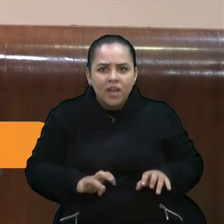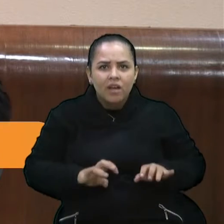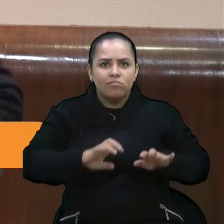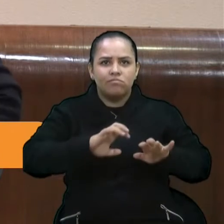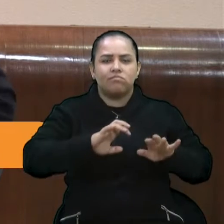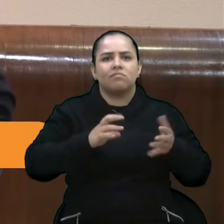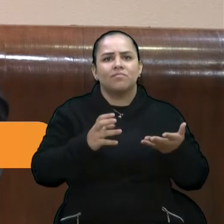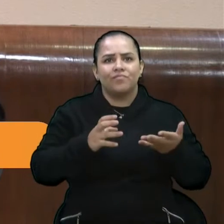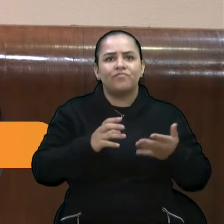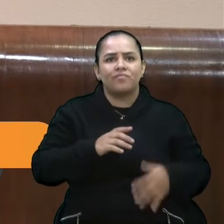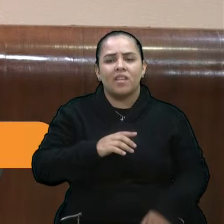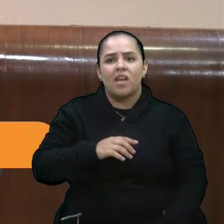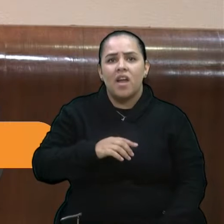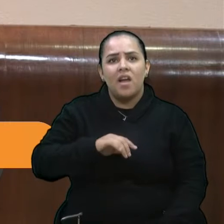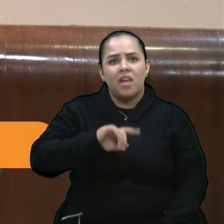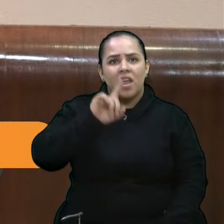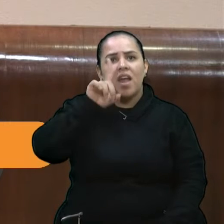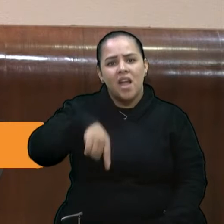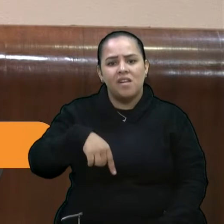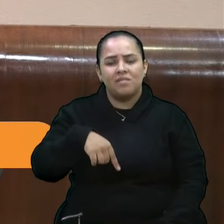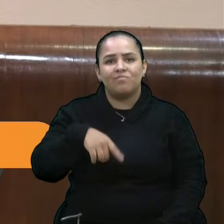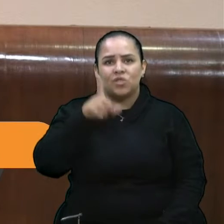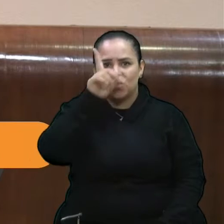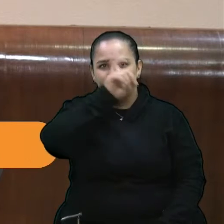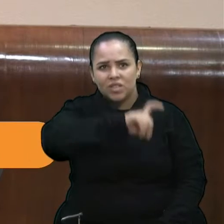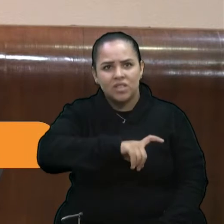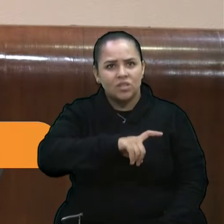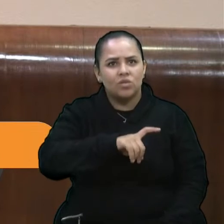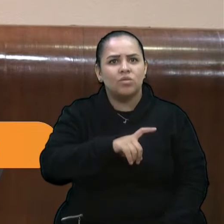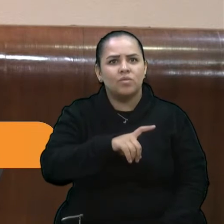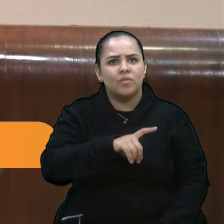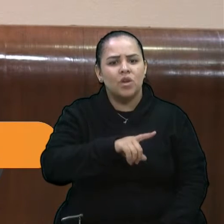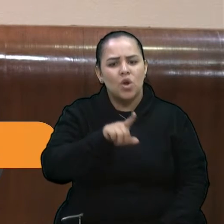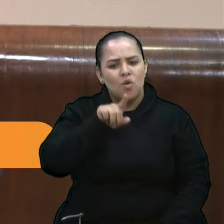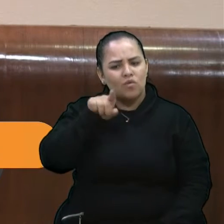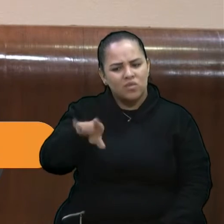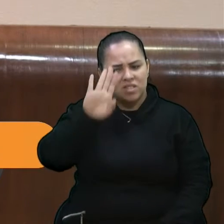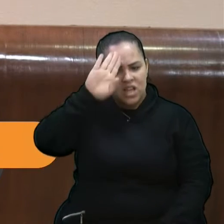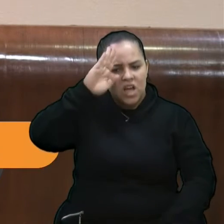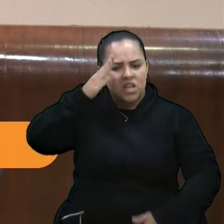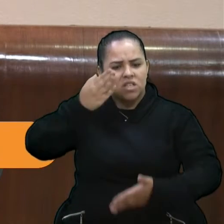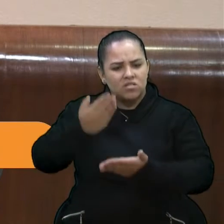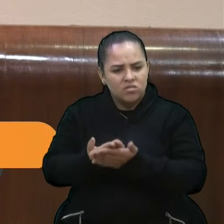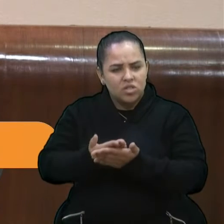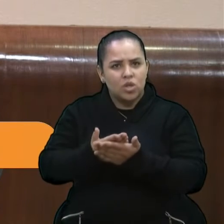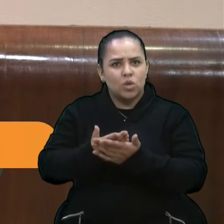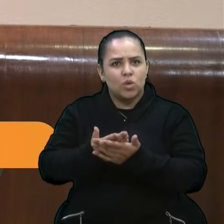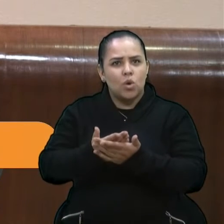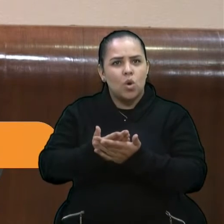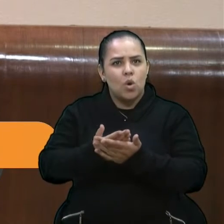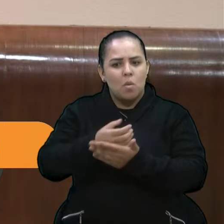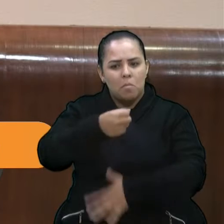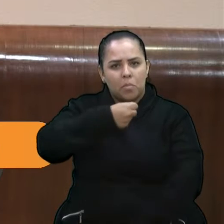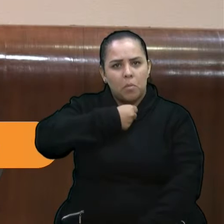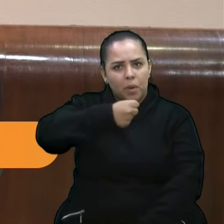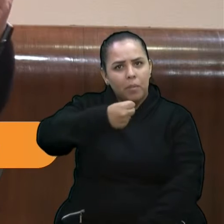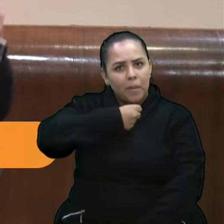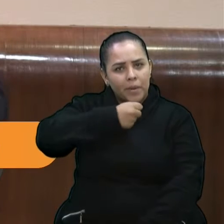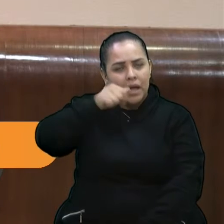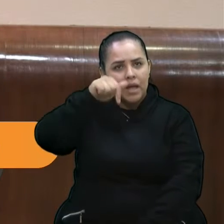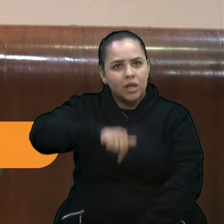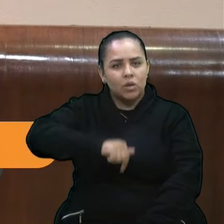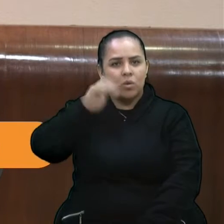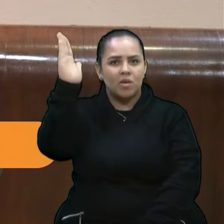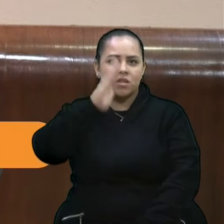também. De fato, de fato. Nesse sentido, você acha que o jornalismo brasileiro, que você já